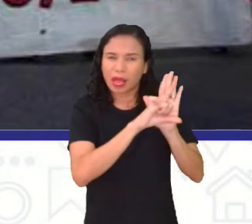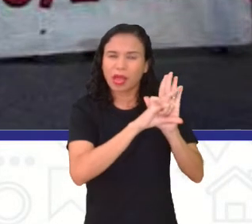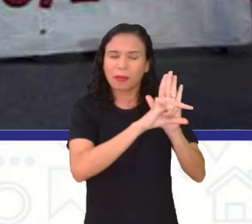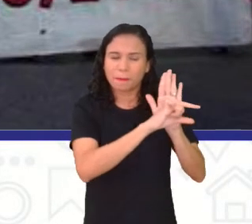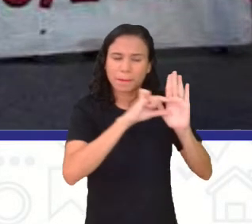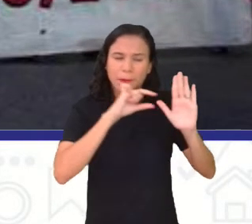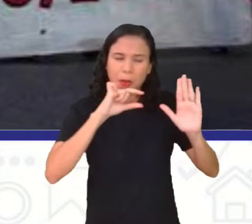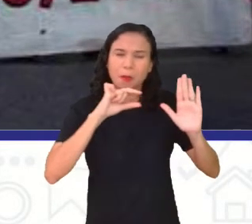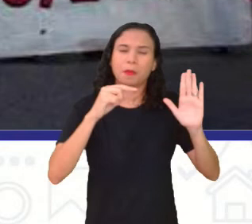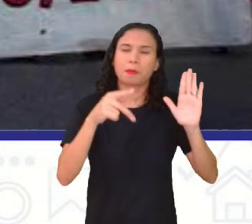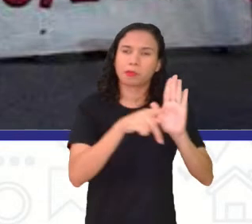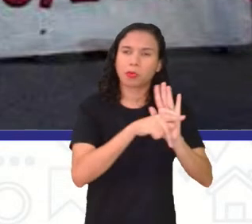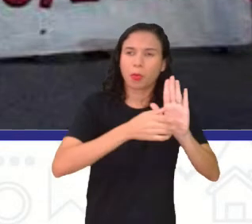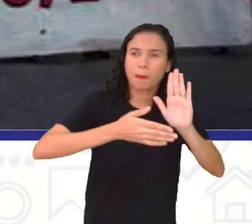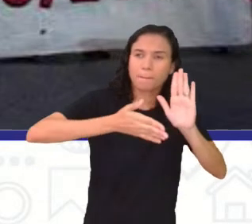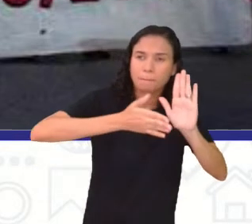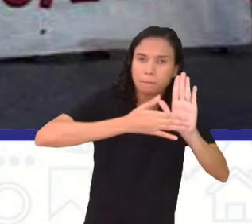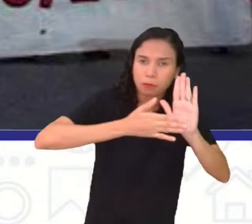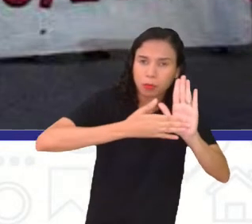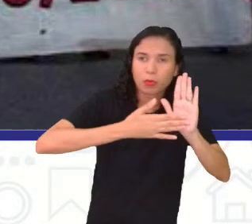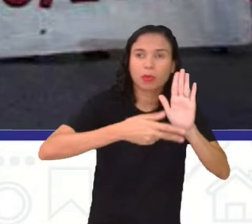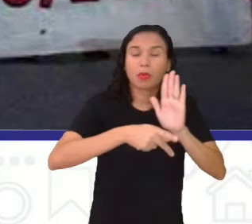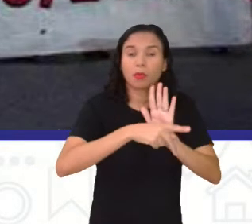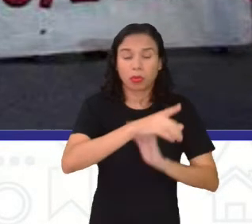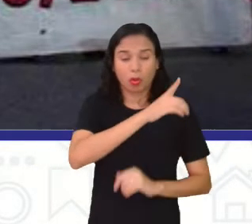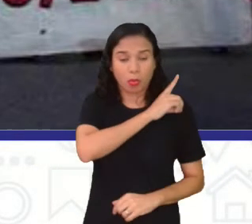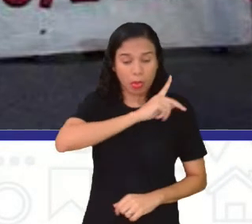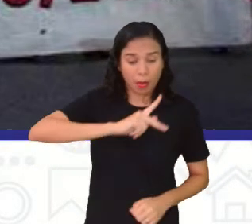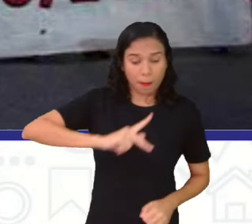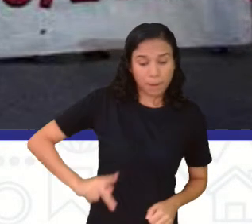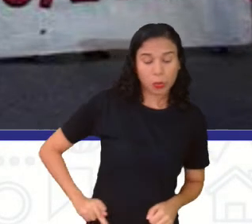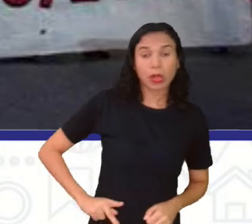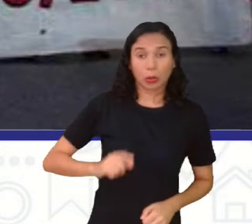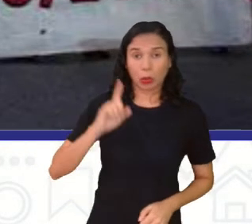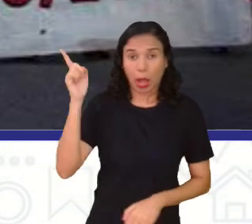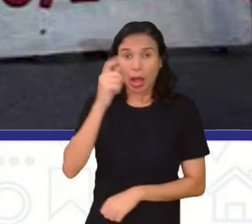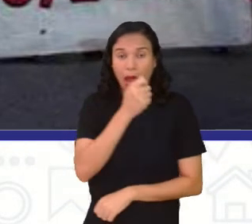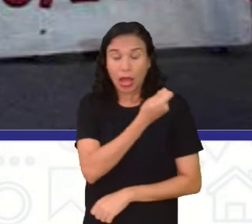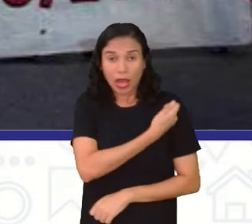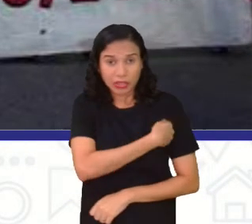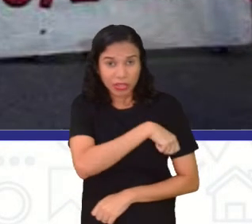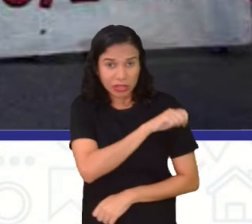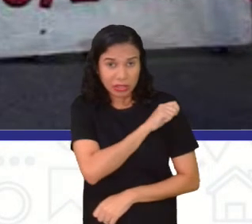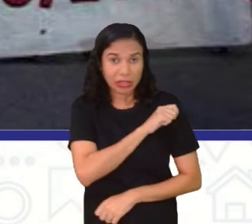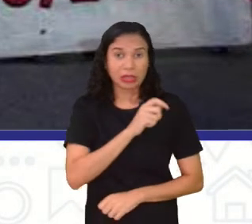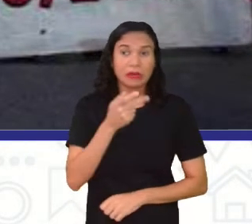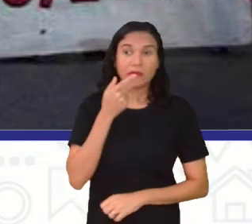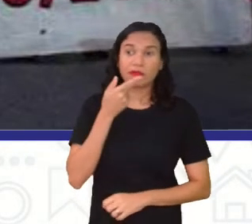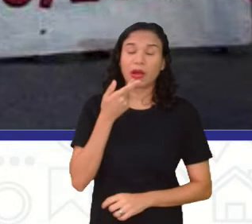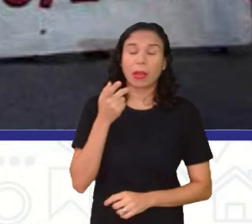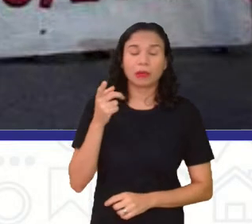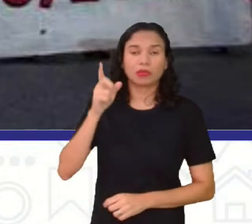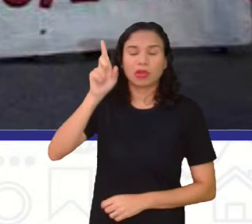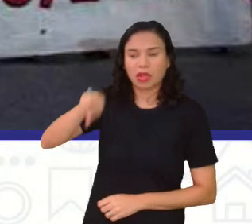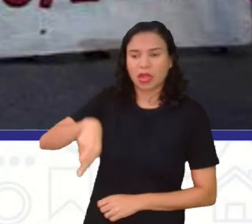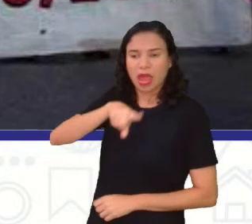uma resolução proposta por alguns deputados na Argentina, né? Impedindo aí a imigração